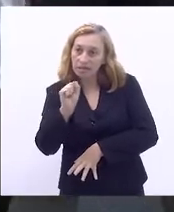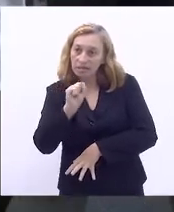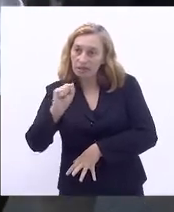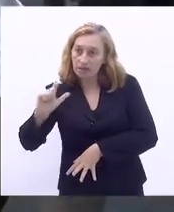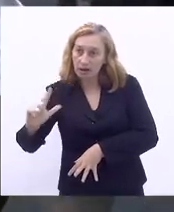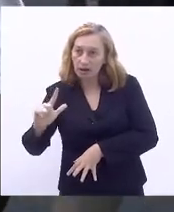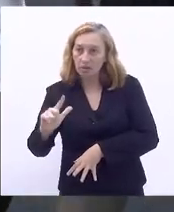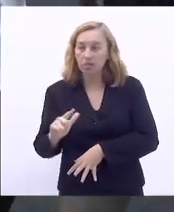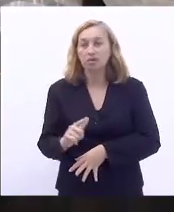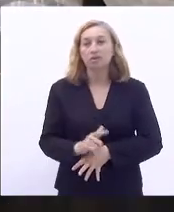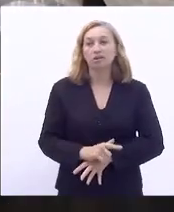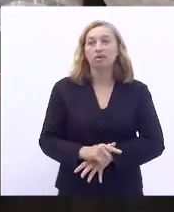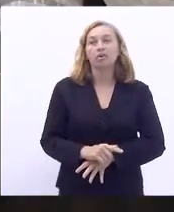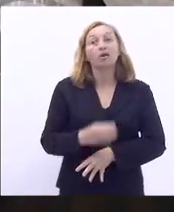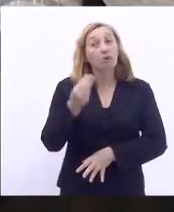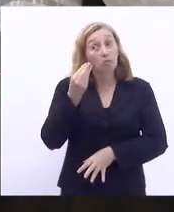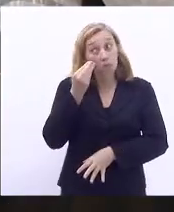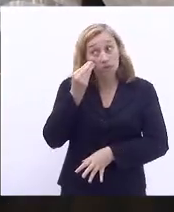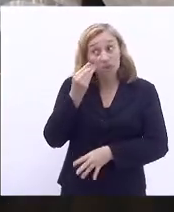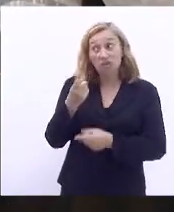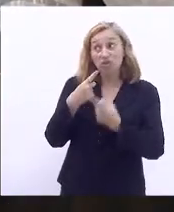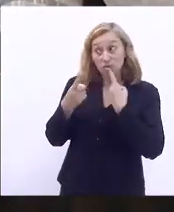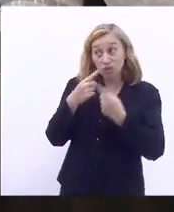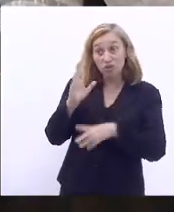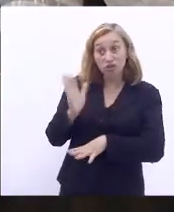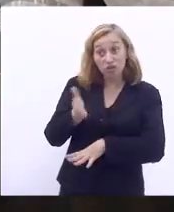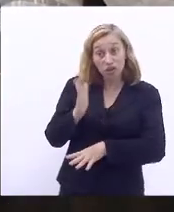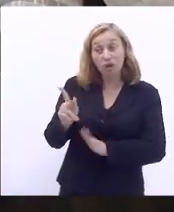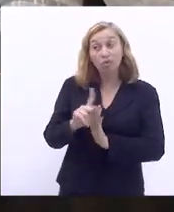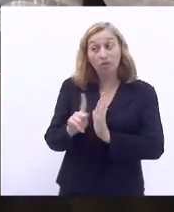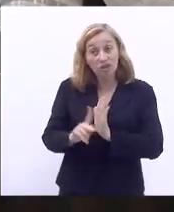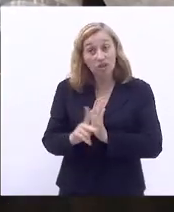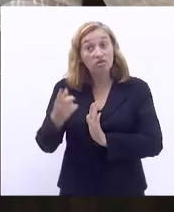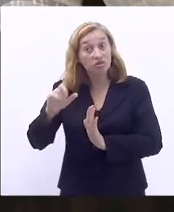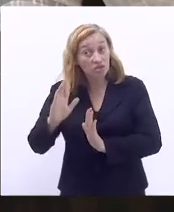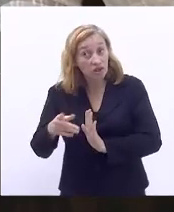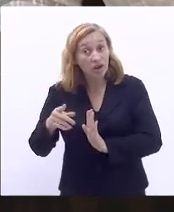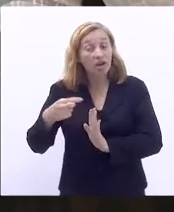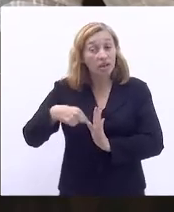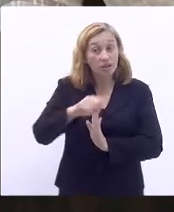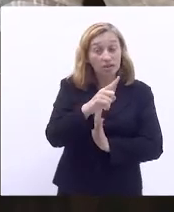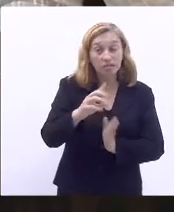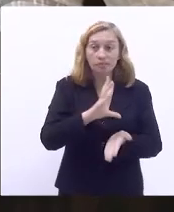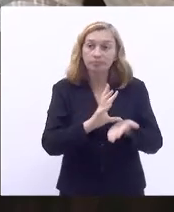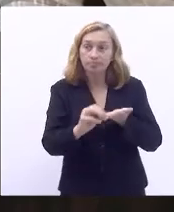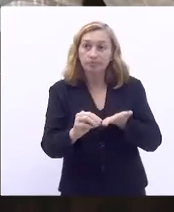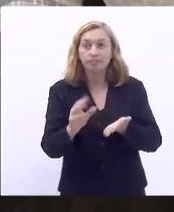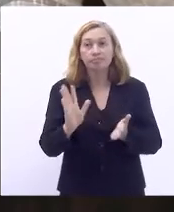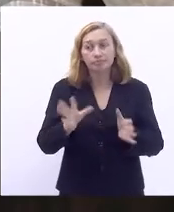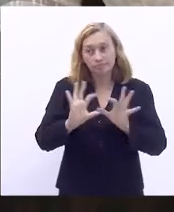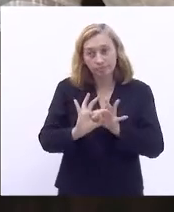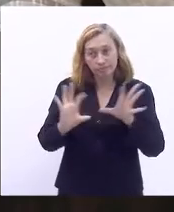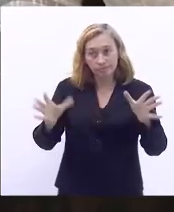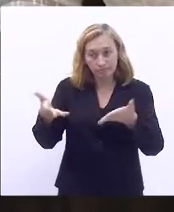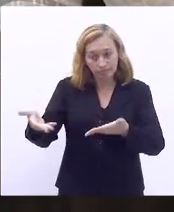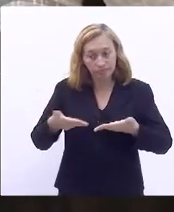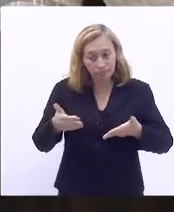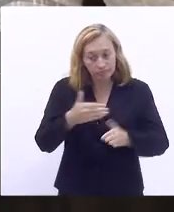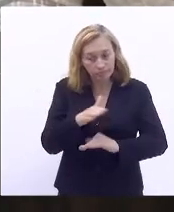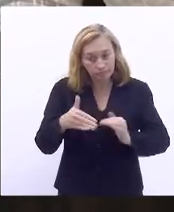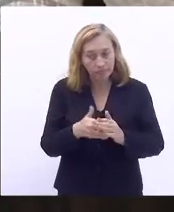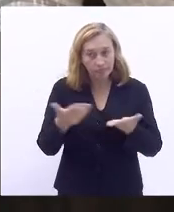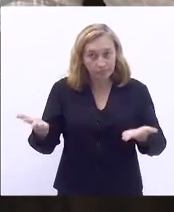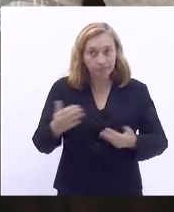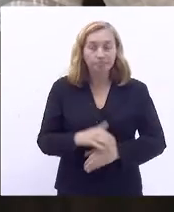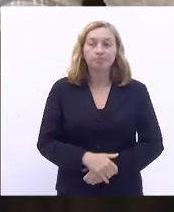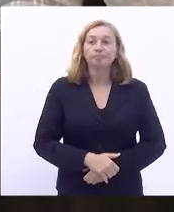Não. Nós tivemos a oportunidade de discutir. O projeto já tinha vindo à pauta. Então, a gente aqui está muito democrático, ouvindo todo mundo.